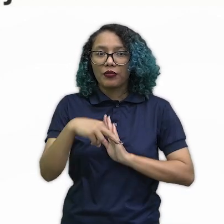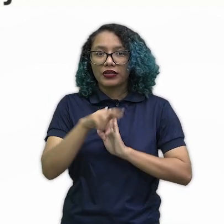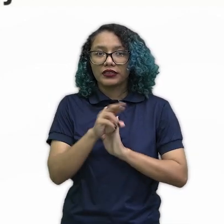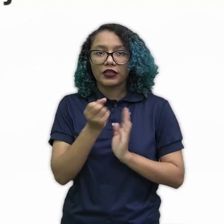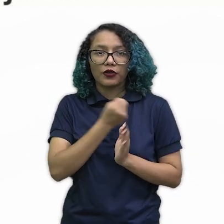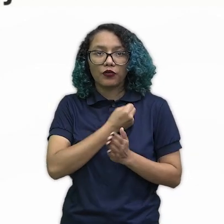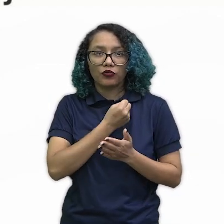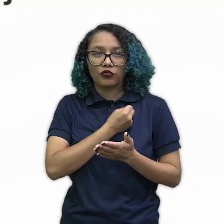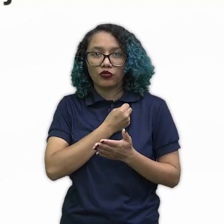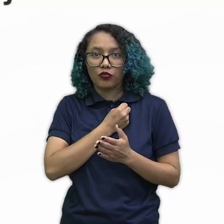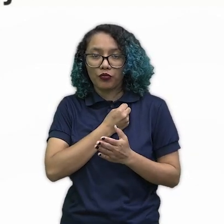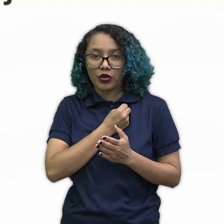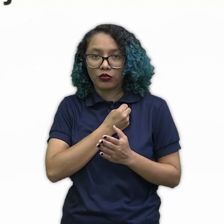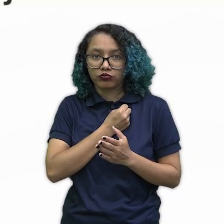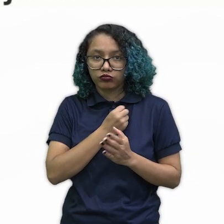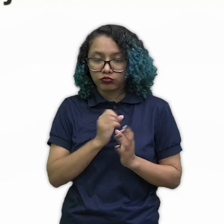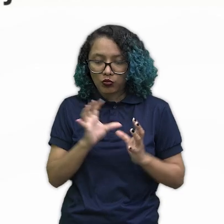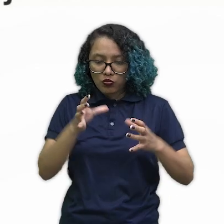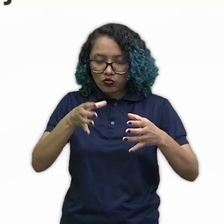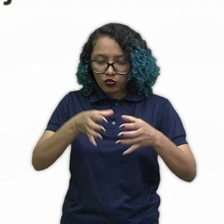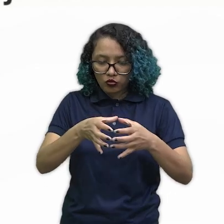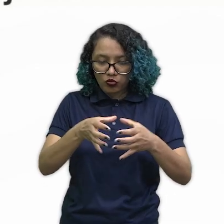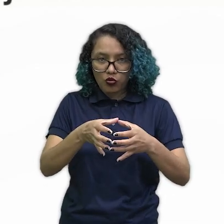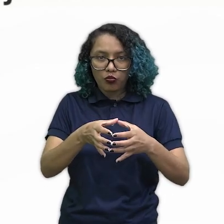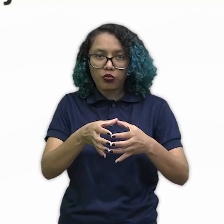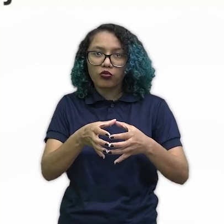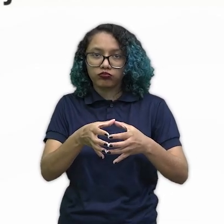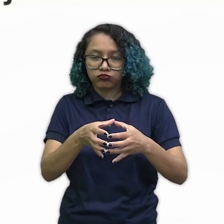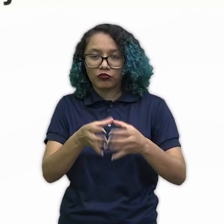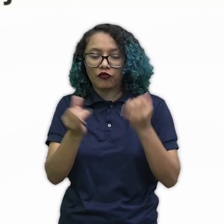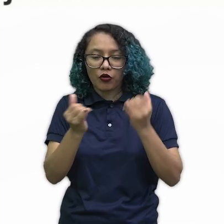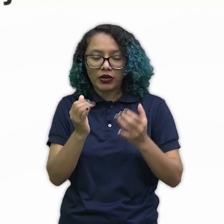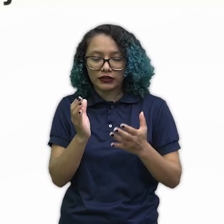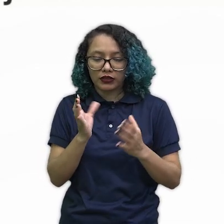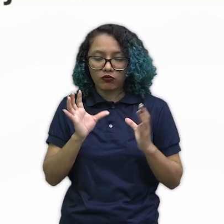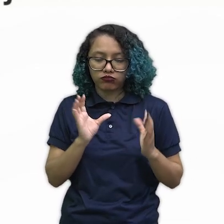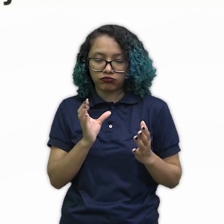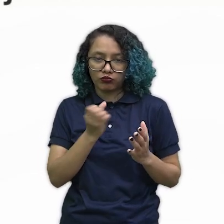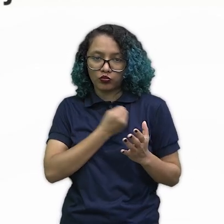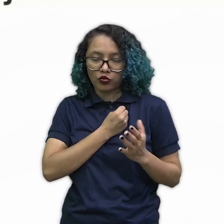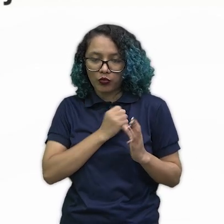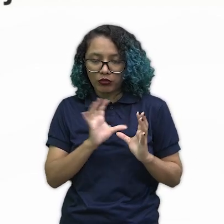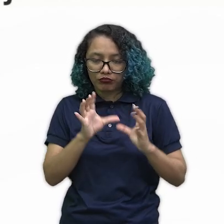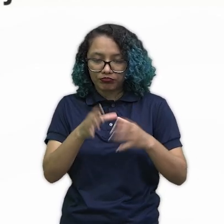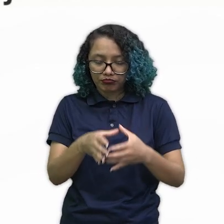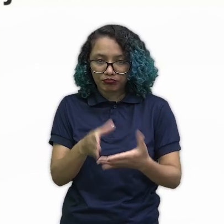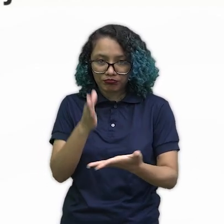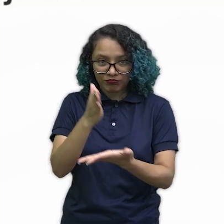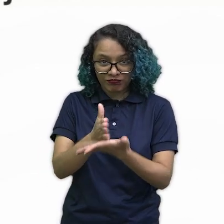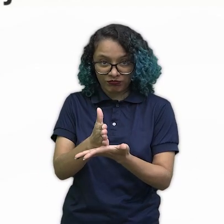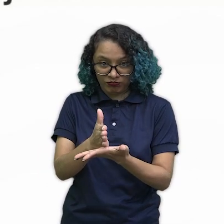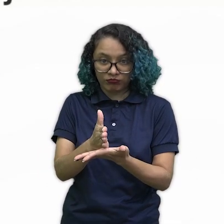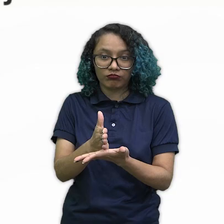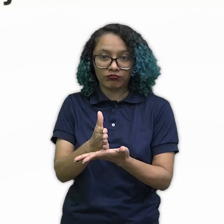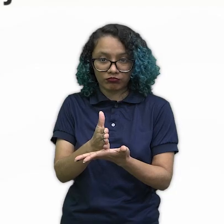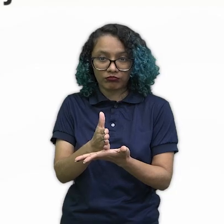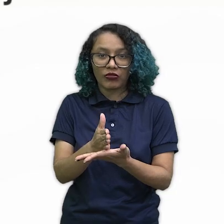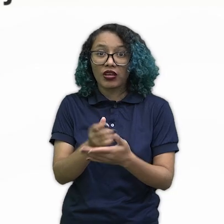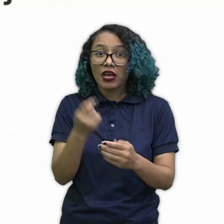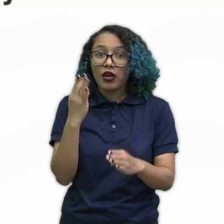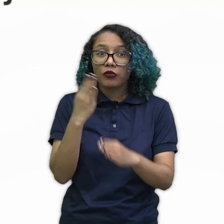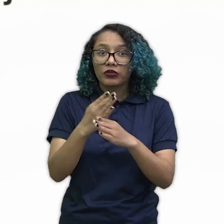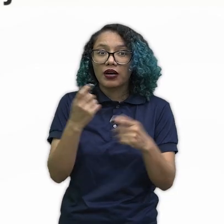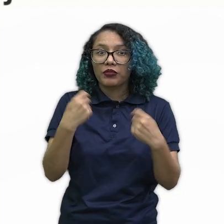valor central de um conjunto de dados. Para encontrar o valor da mediana, é necessário primeiro colocar os